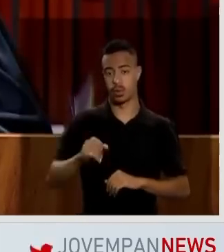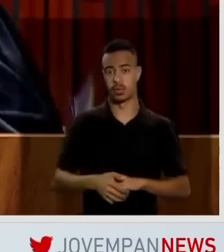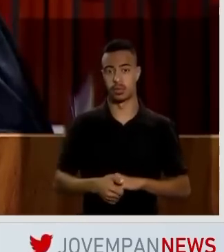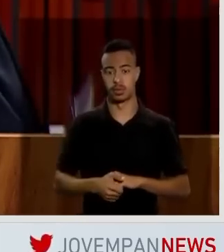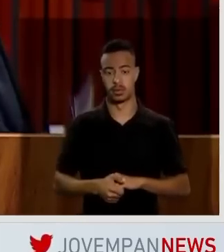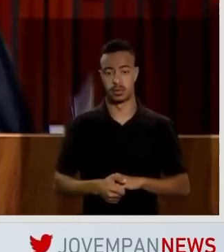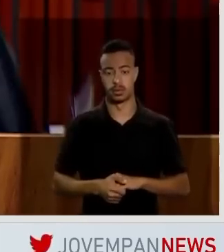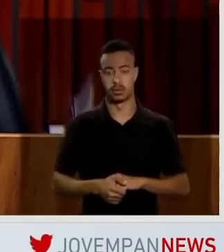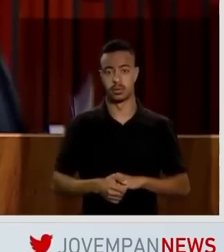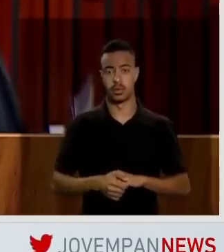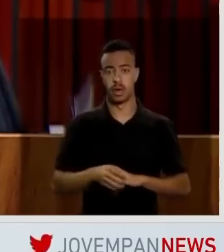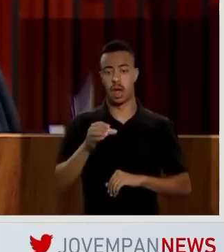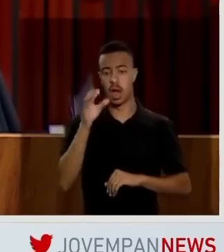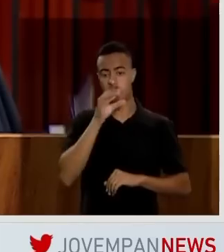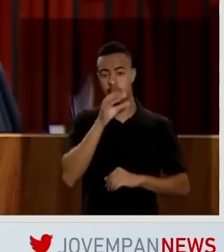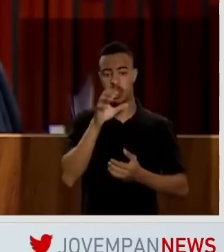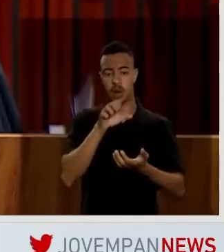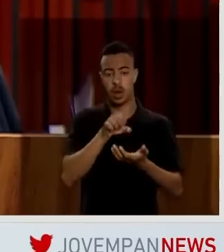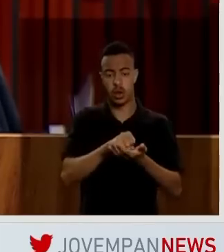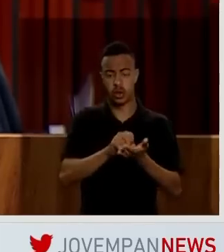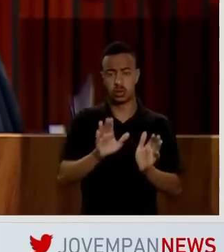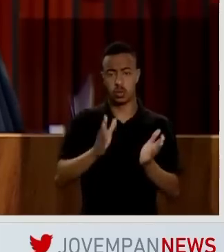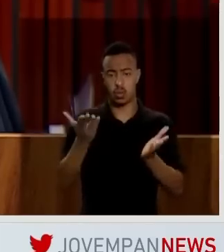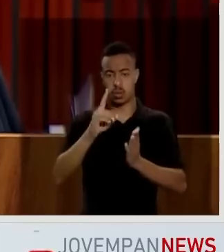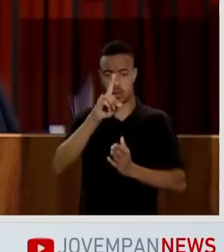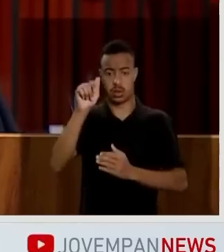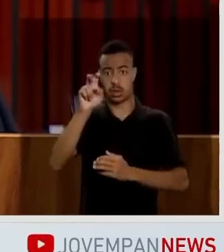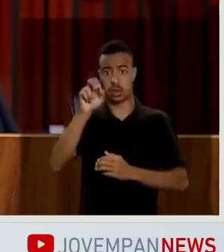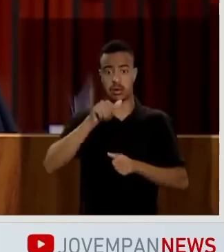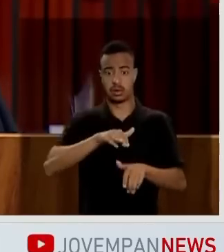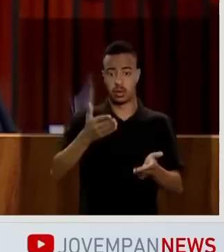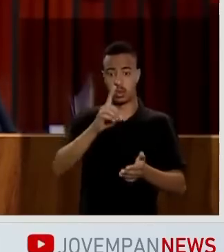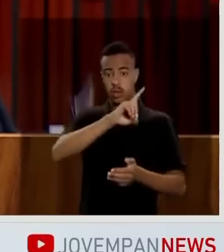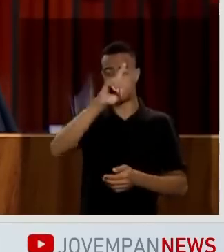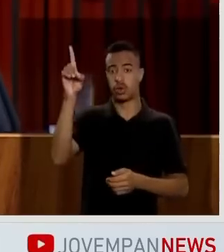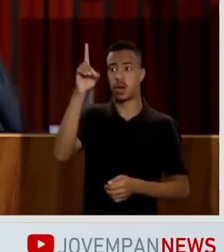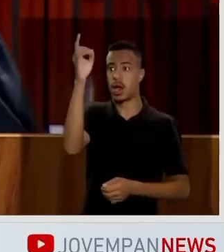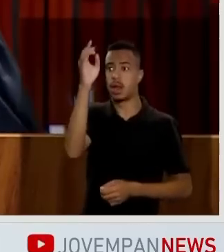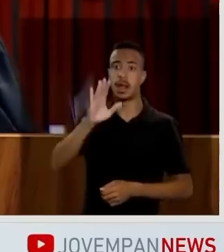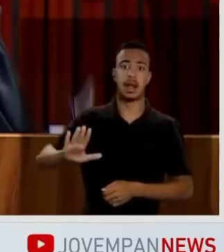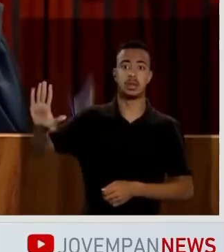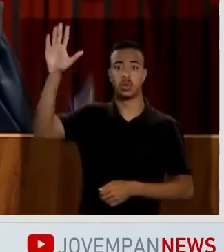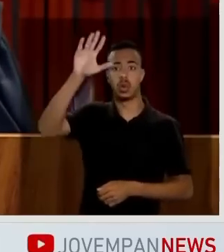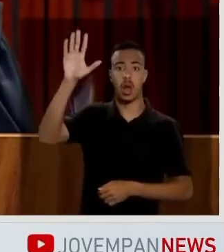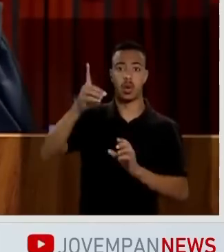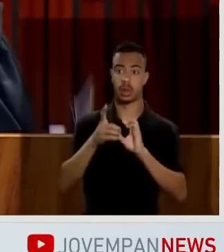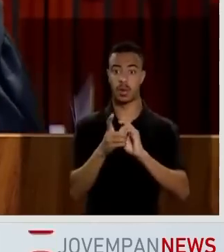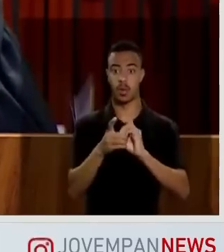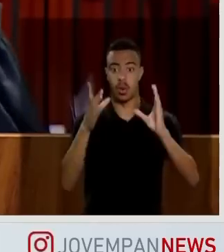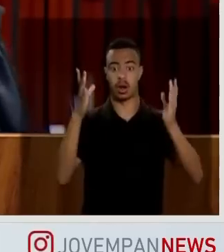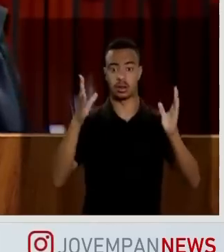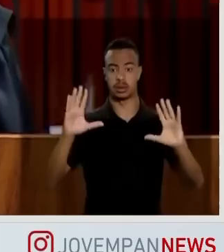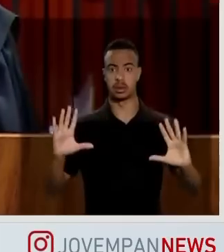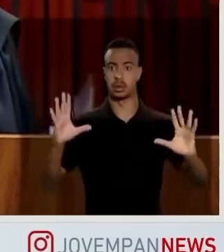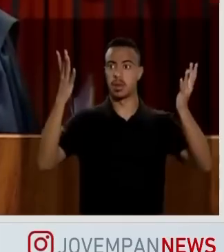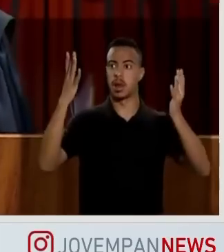nenhum tipo de manifestação como essa, e que já foram vítimas, não só outros ministros, vários políticos, presidentes da República,